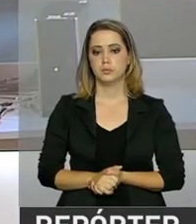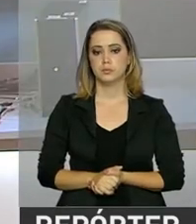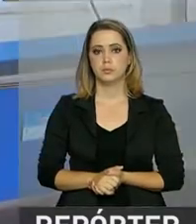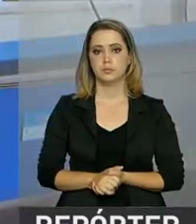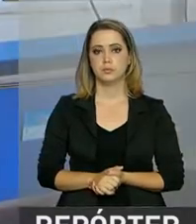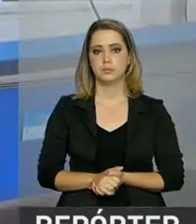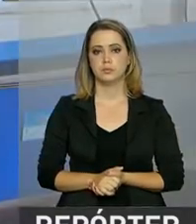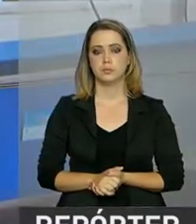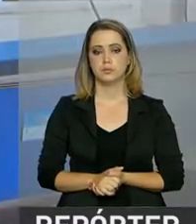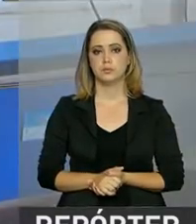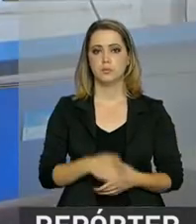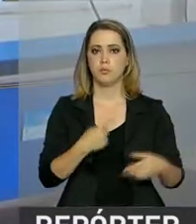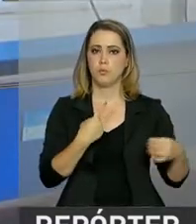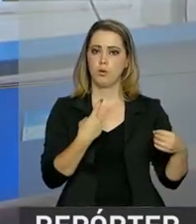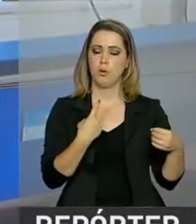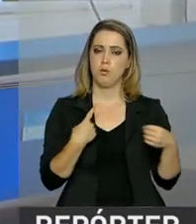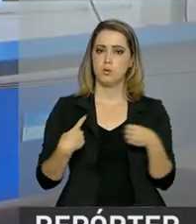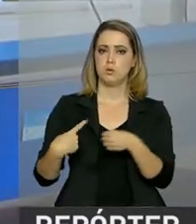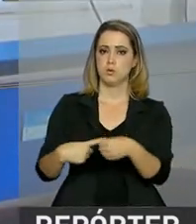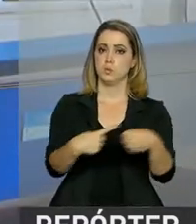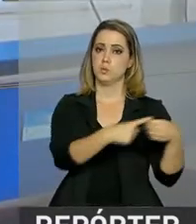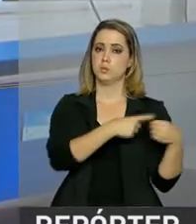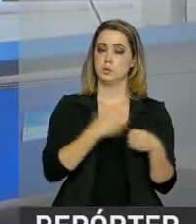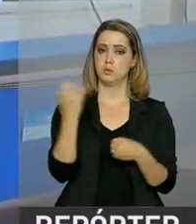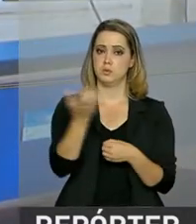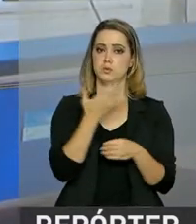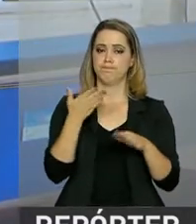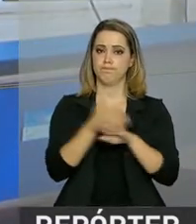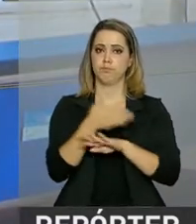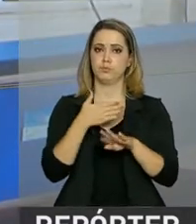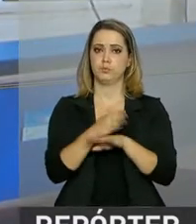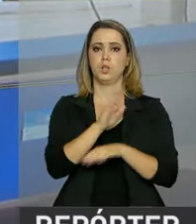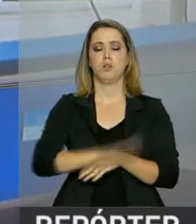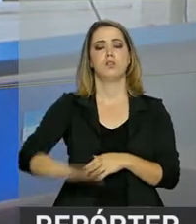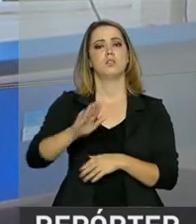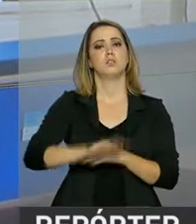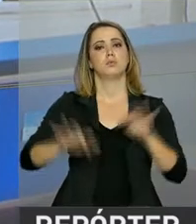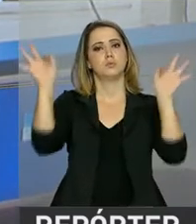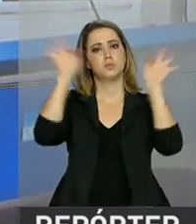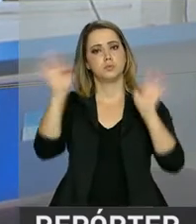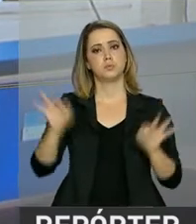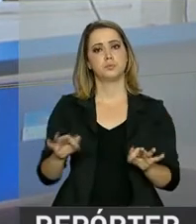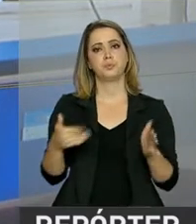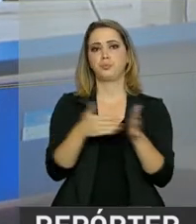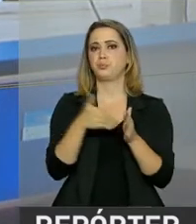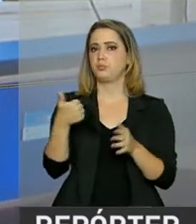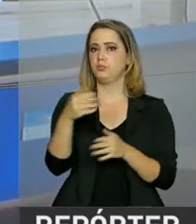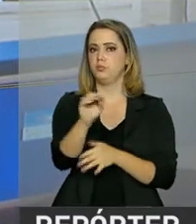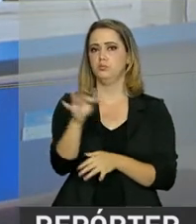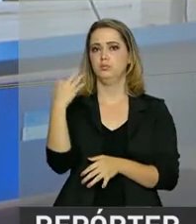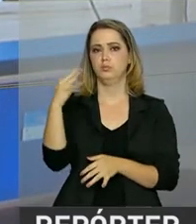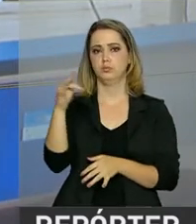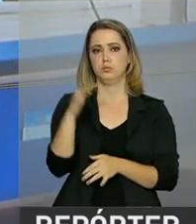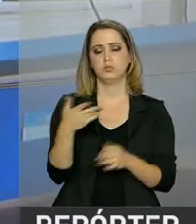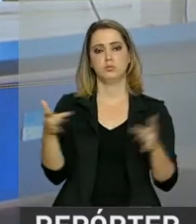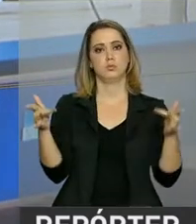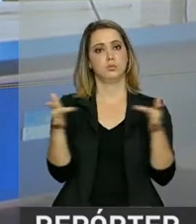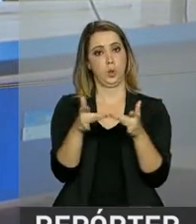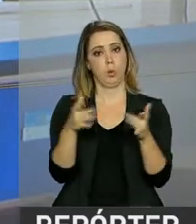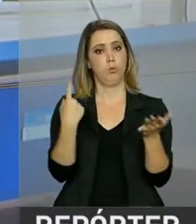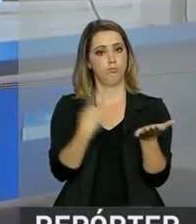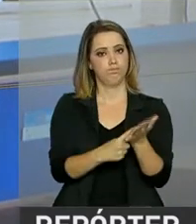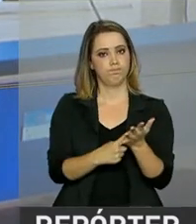www.rais.gov.br. Os municípios que querem participar do programa Criança Feliz têm até o dia 10 de fevereiro para aderir à